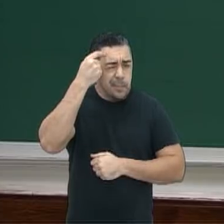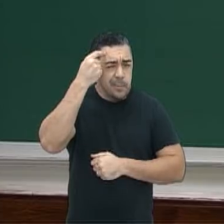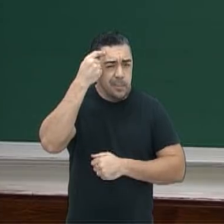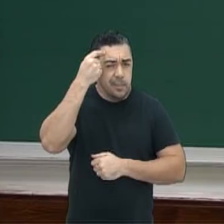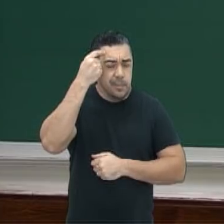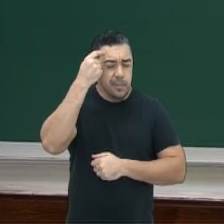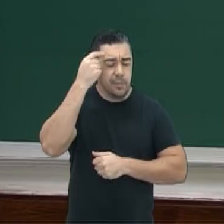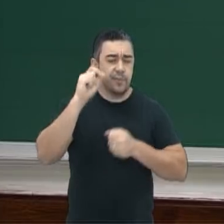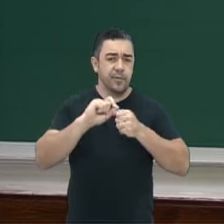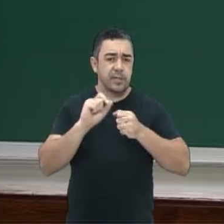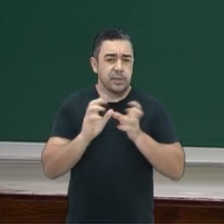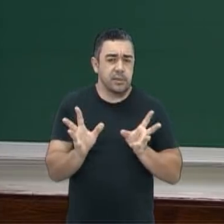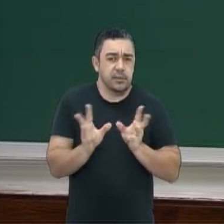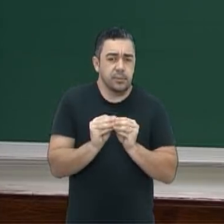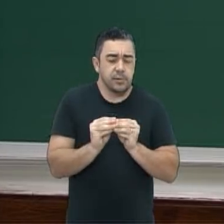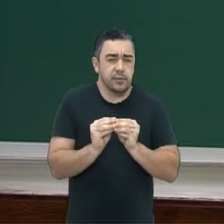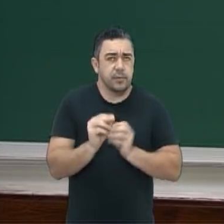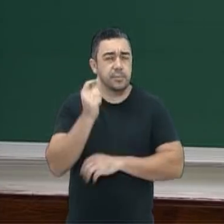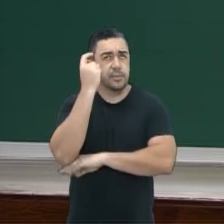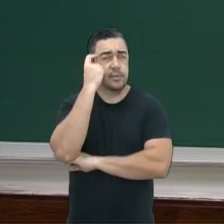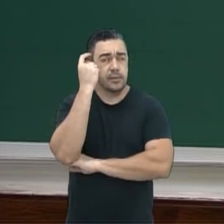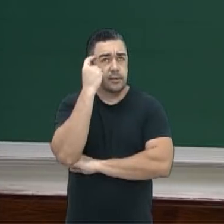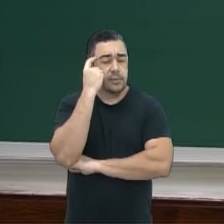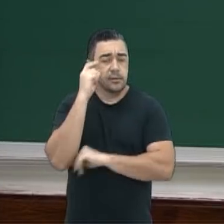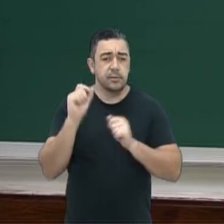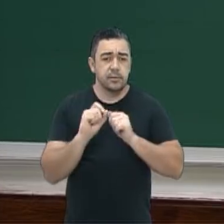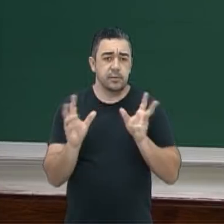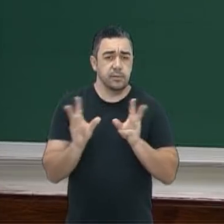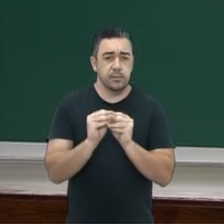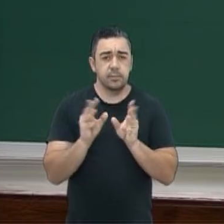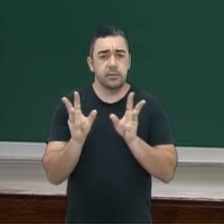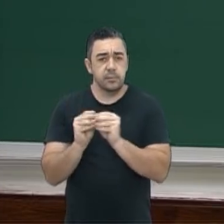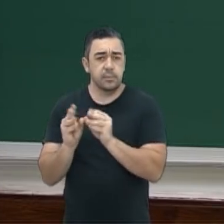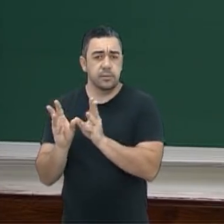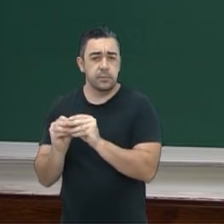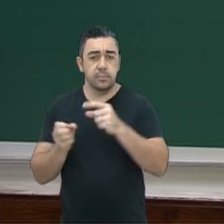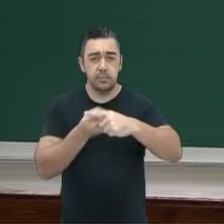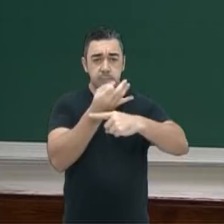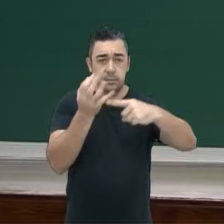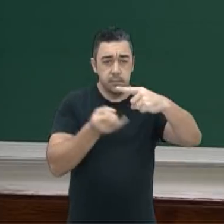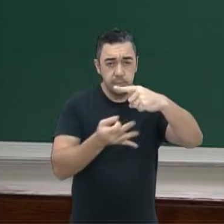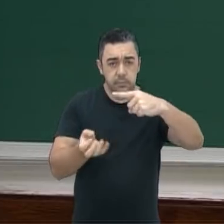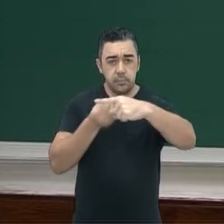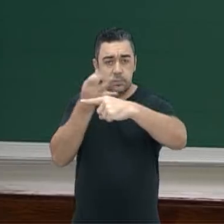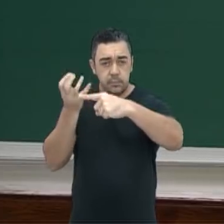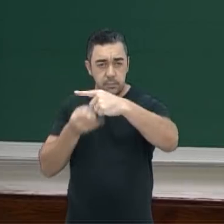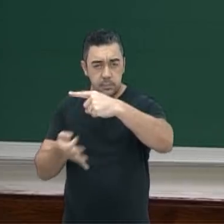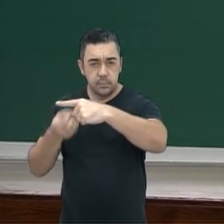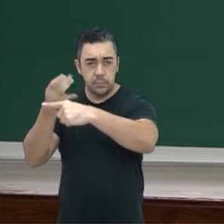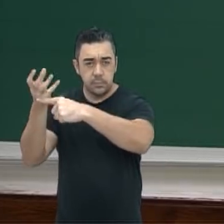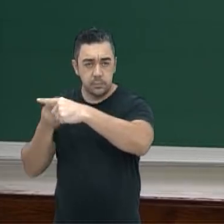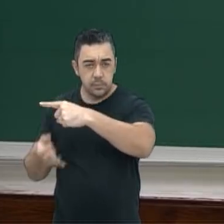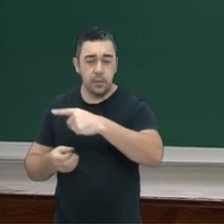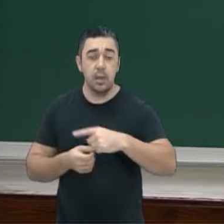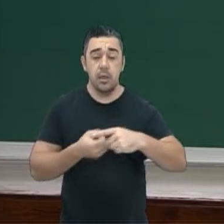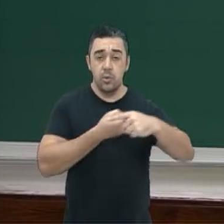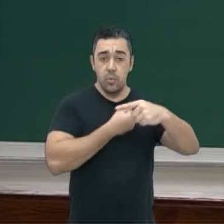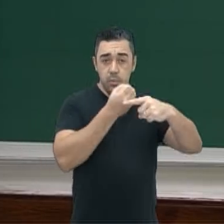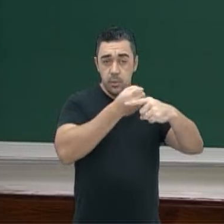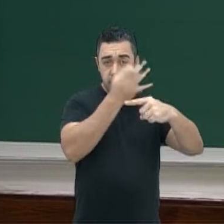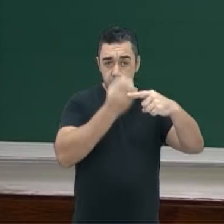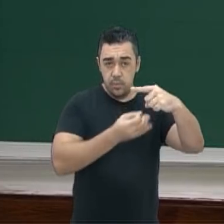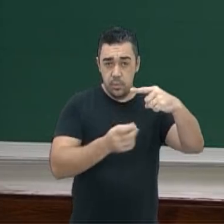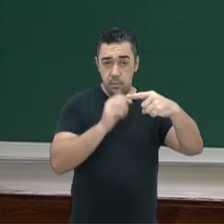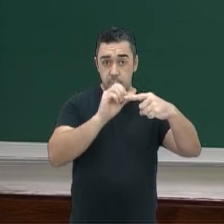da simplificação, ou seja, se eu for simplificando as frações, é eu pegar as frações com valores maiores